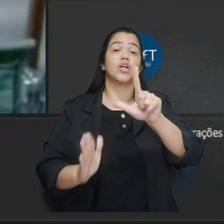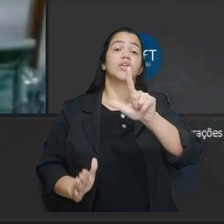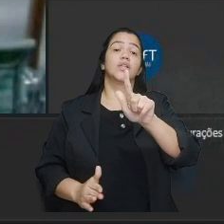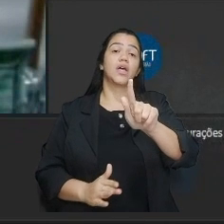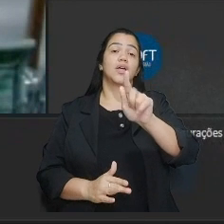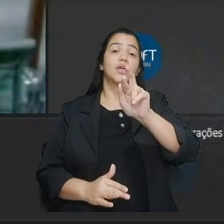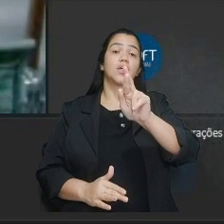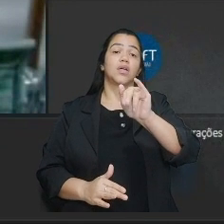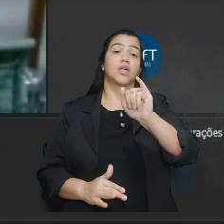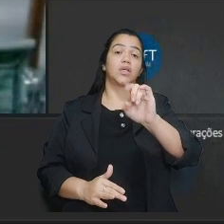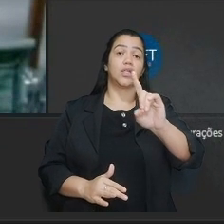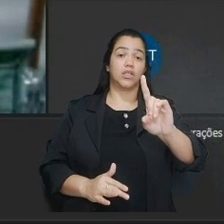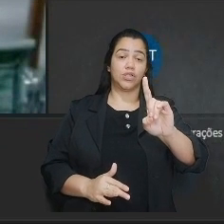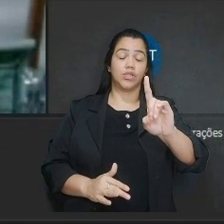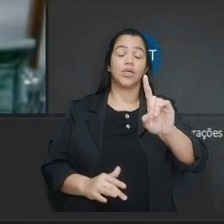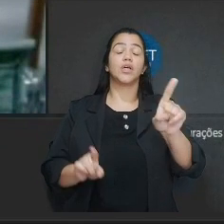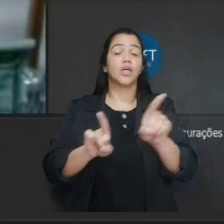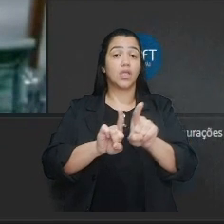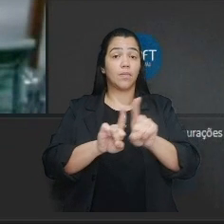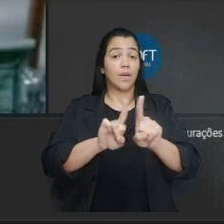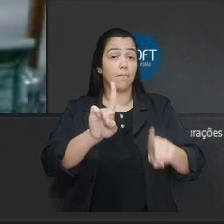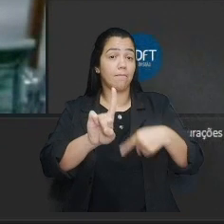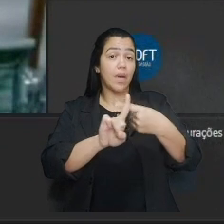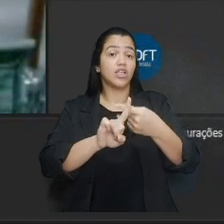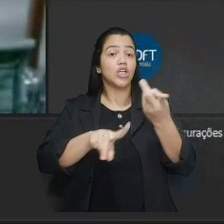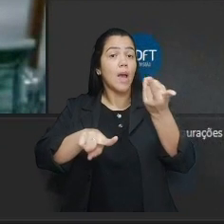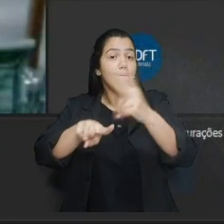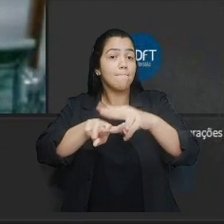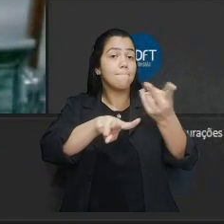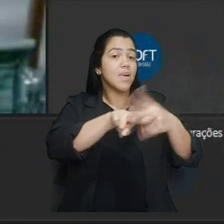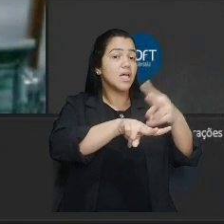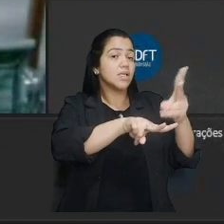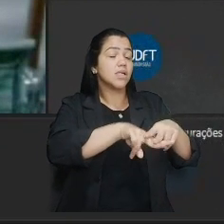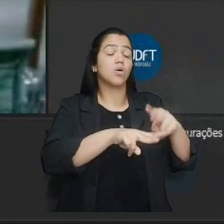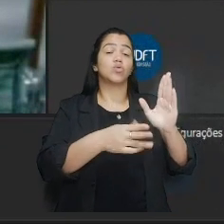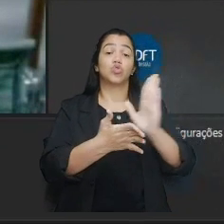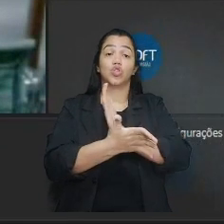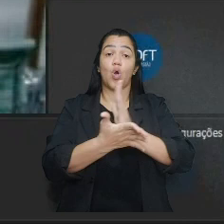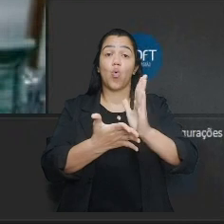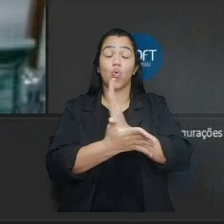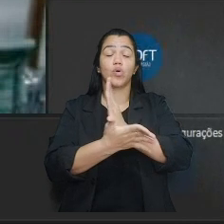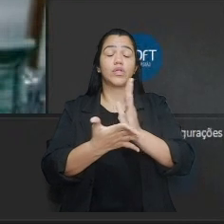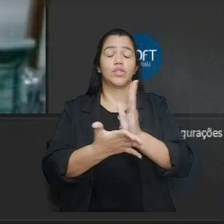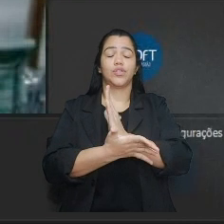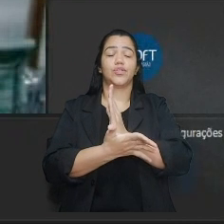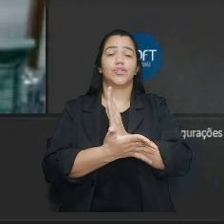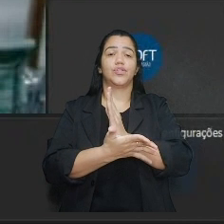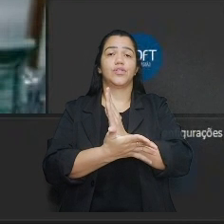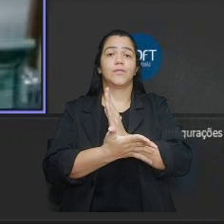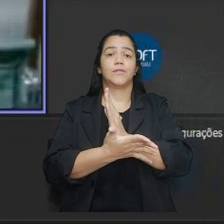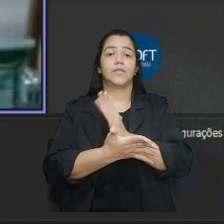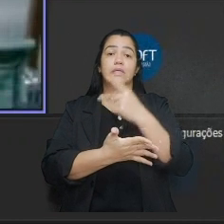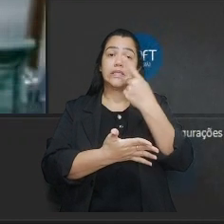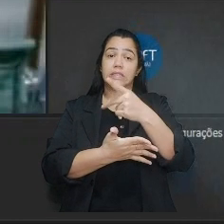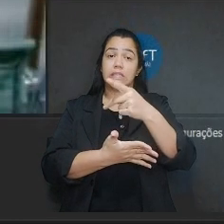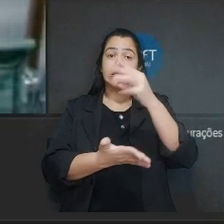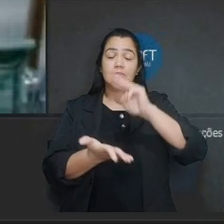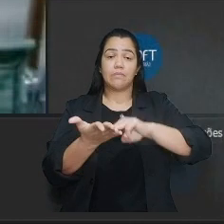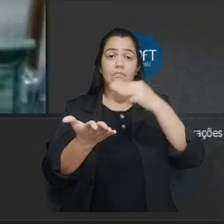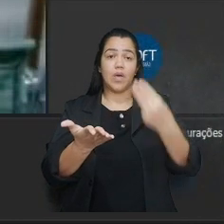de lojas da Grid e com a prisão de alguns de seus